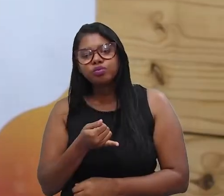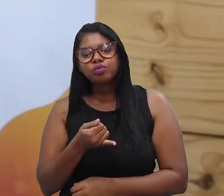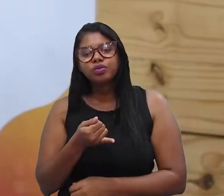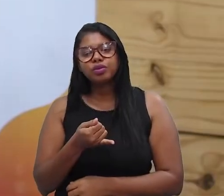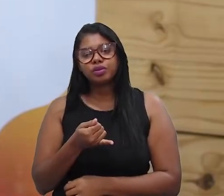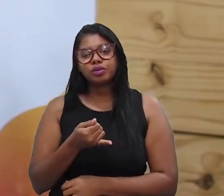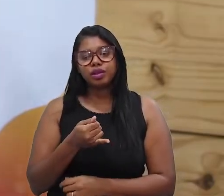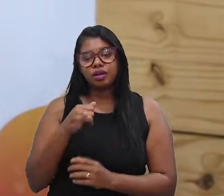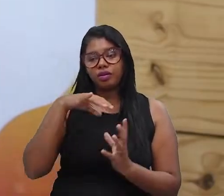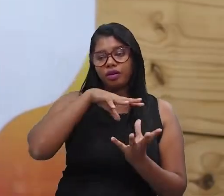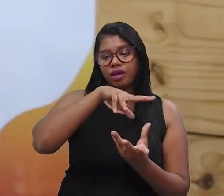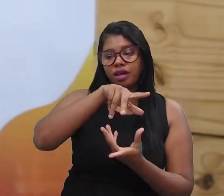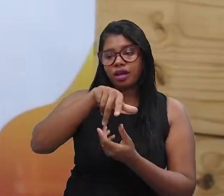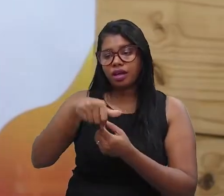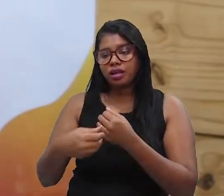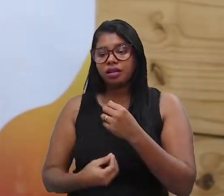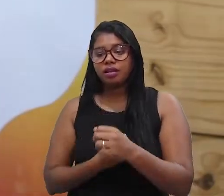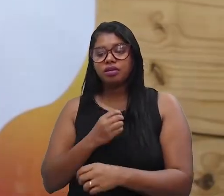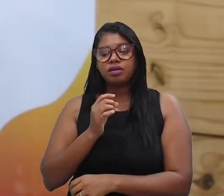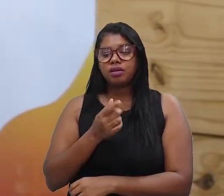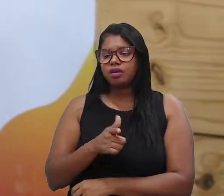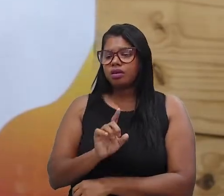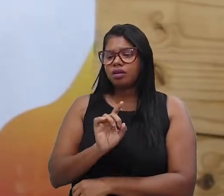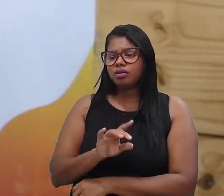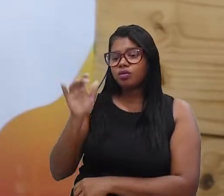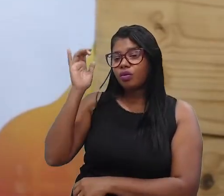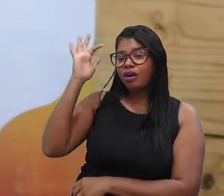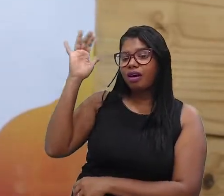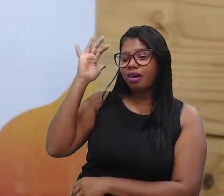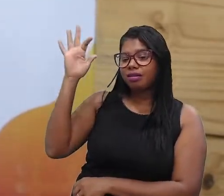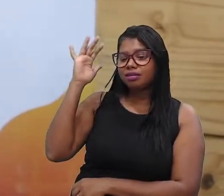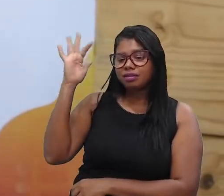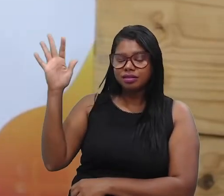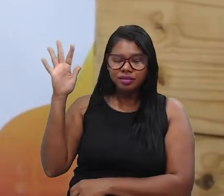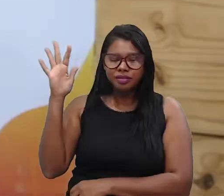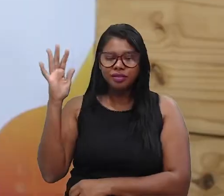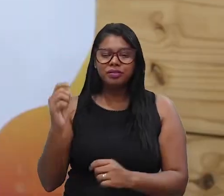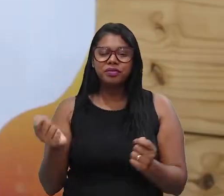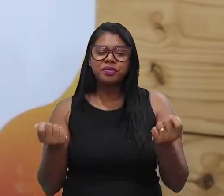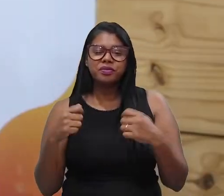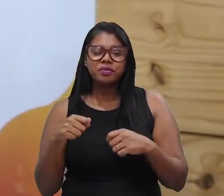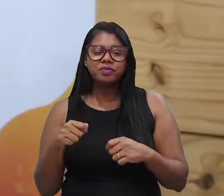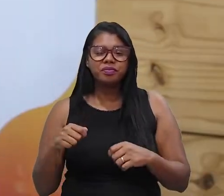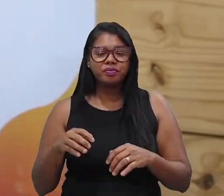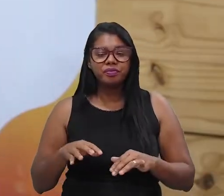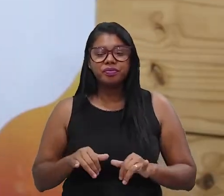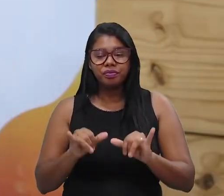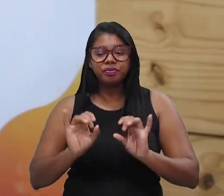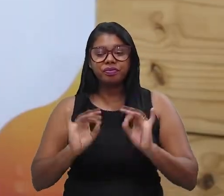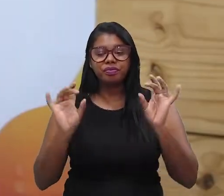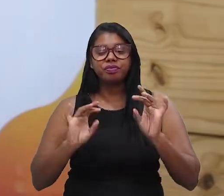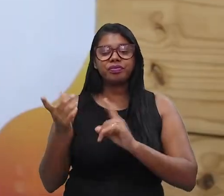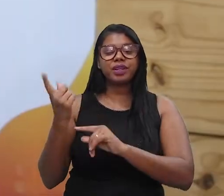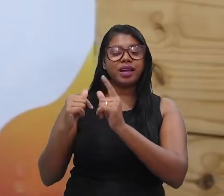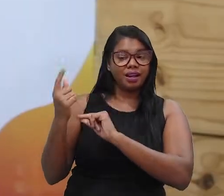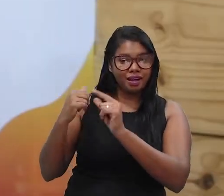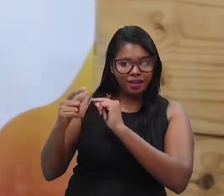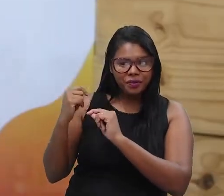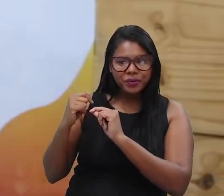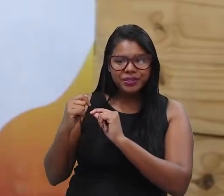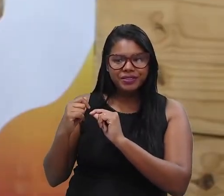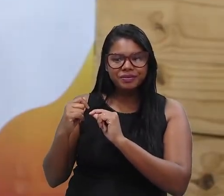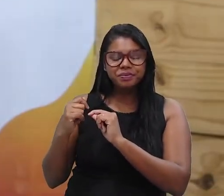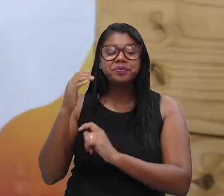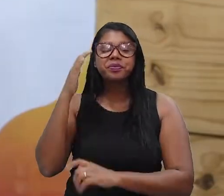ecologia não é apenas a questão filosófica, ela deixa de ser filosófica para ela ser mercadológica, ela vai trazer um recurso. E aí a gente